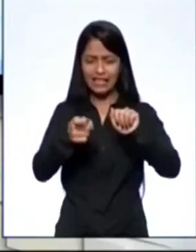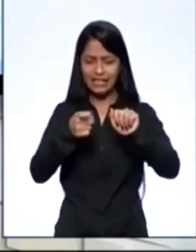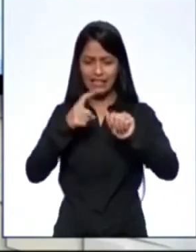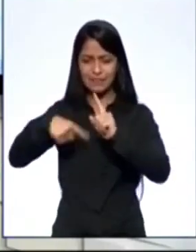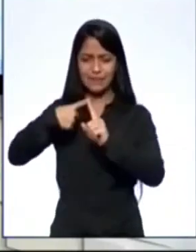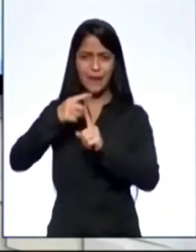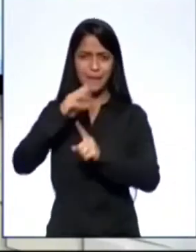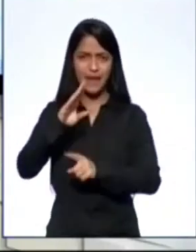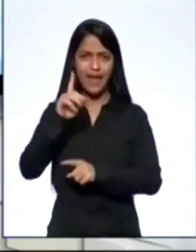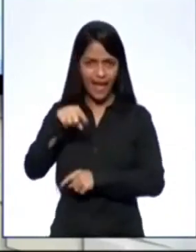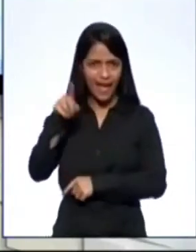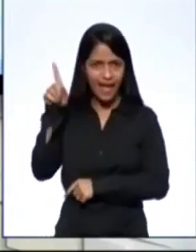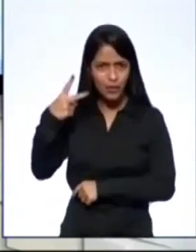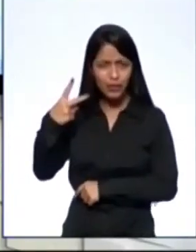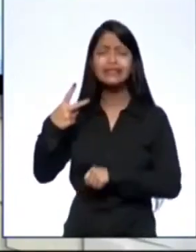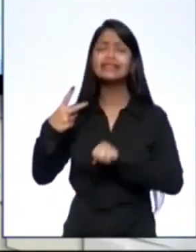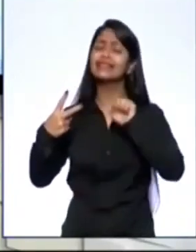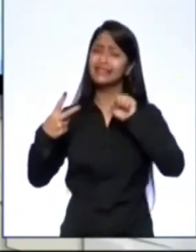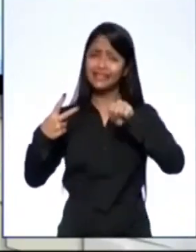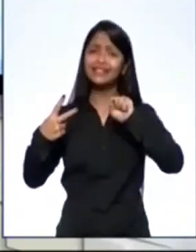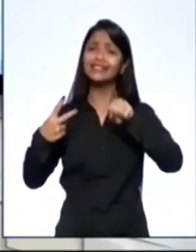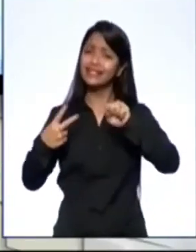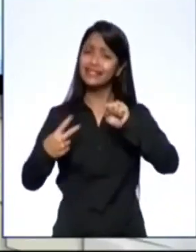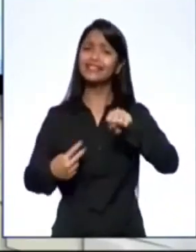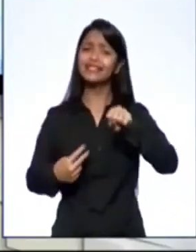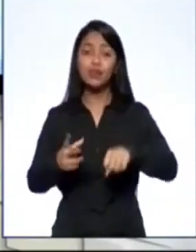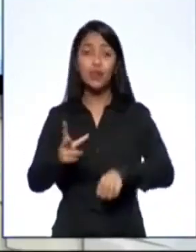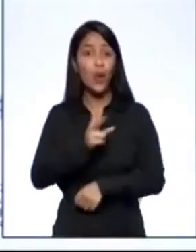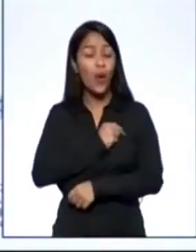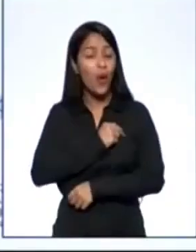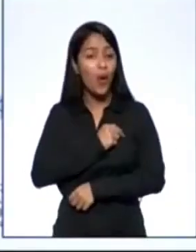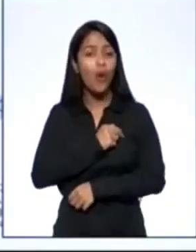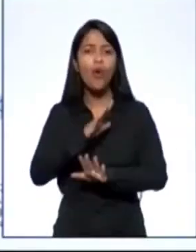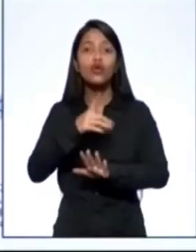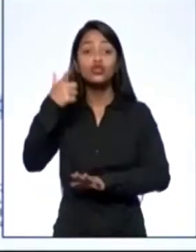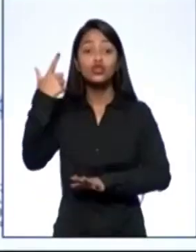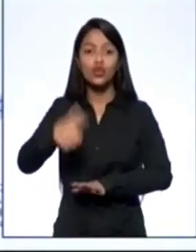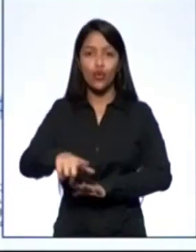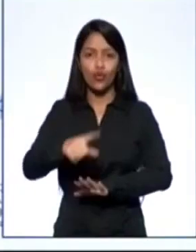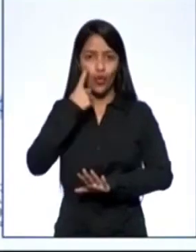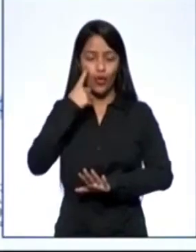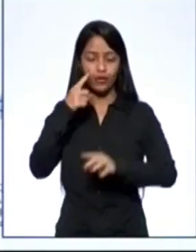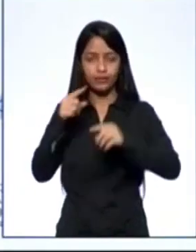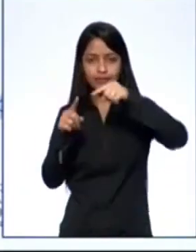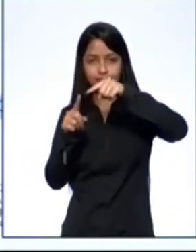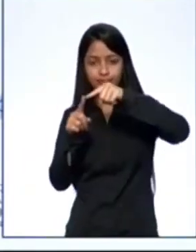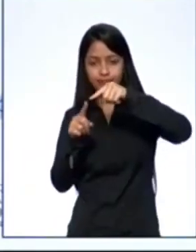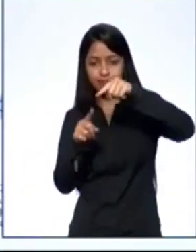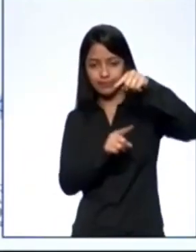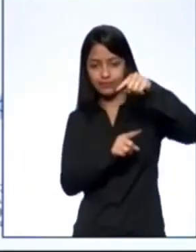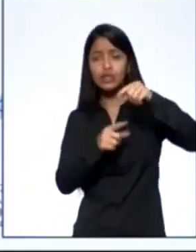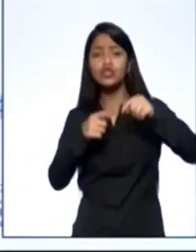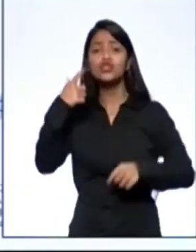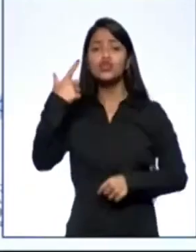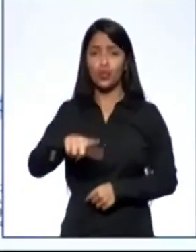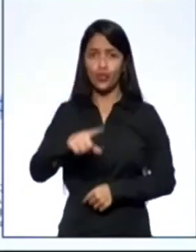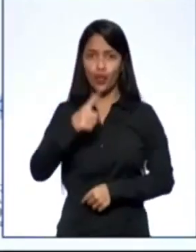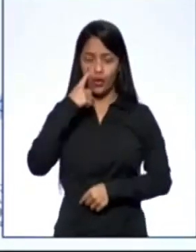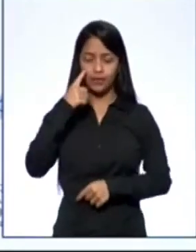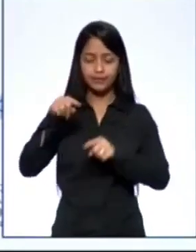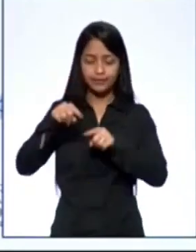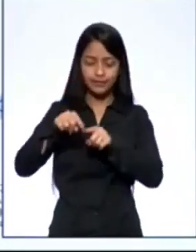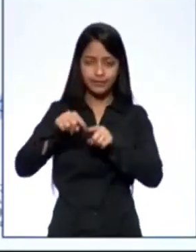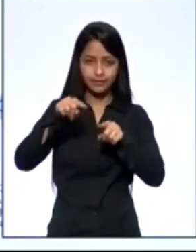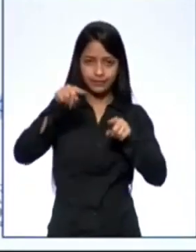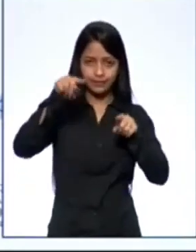sim nossa senhora faz o triângulo falso galera olha só outro triângulo vamos aqui no